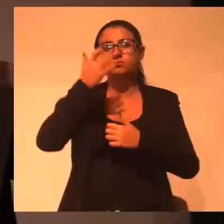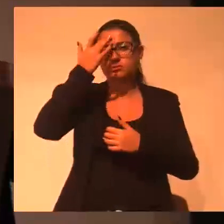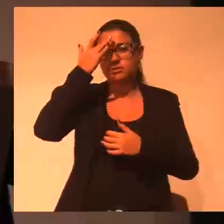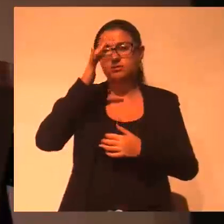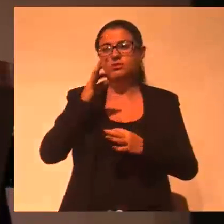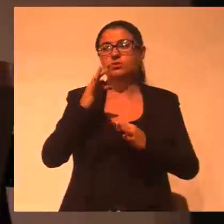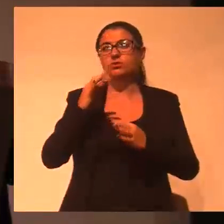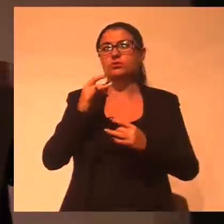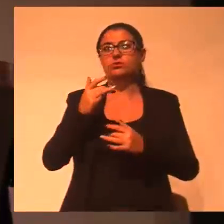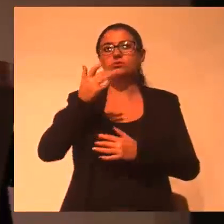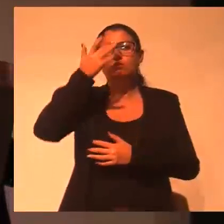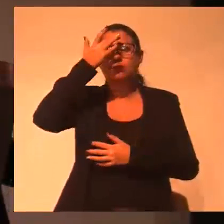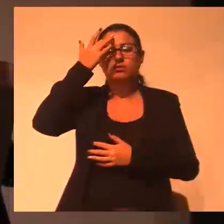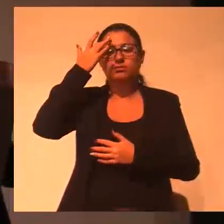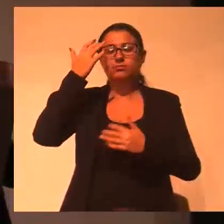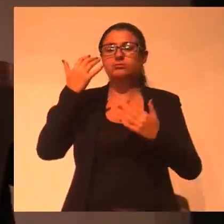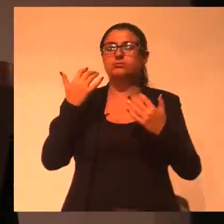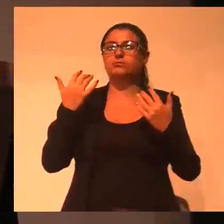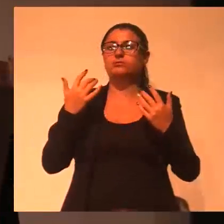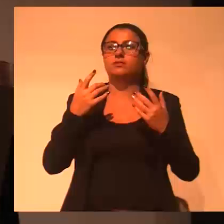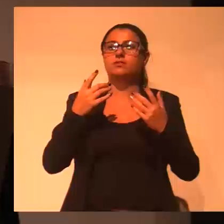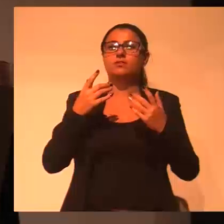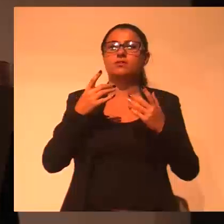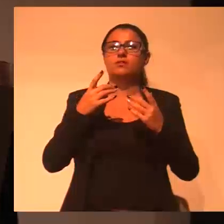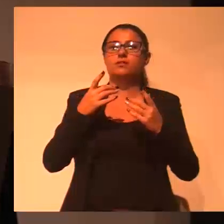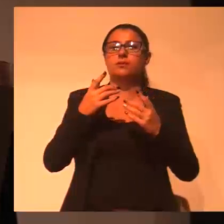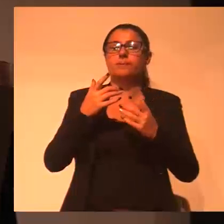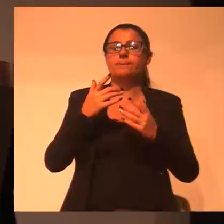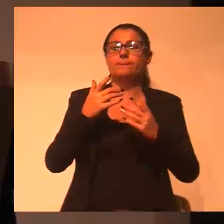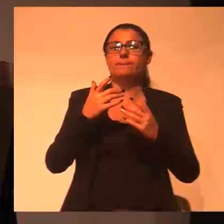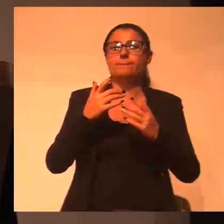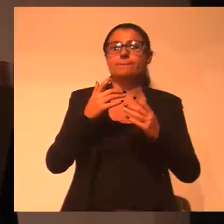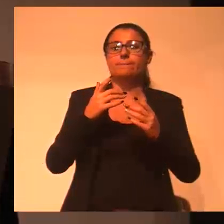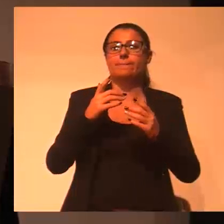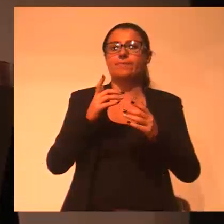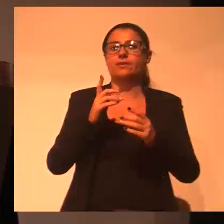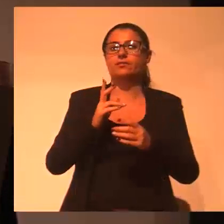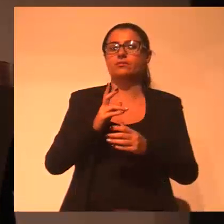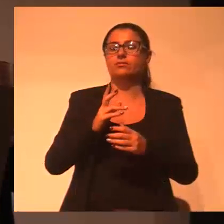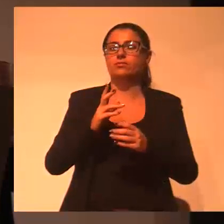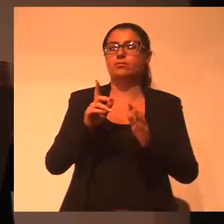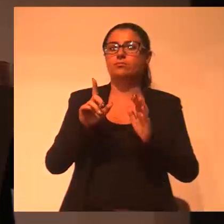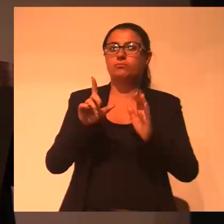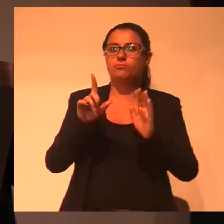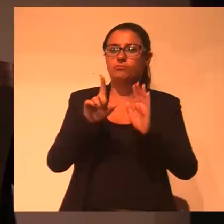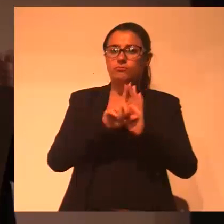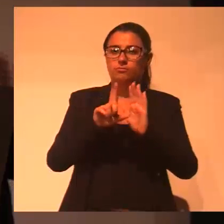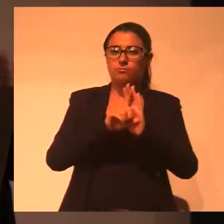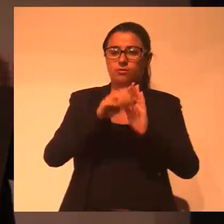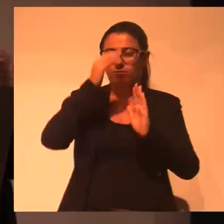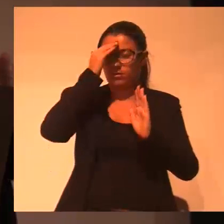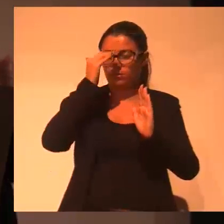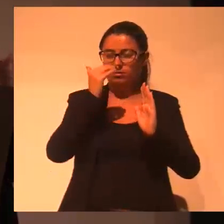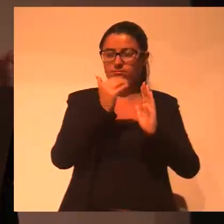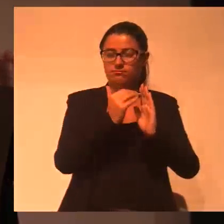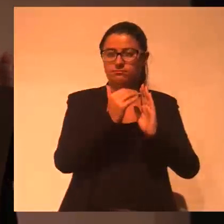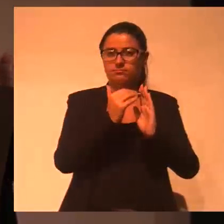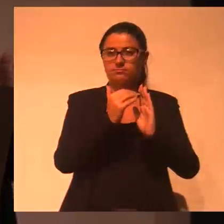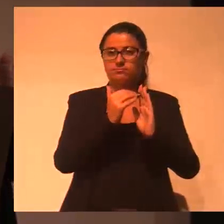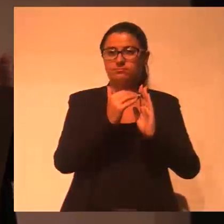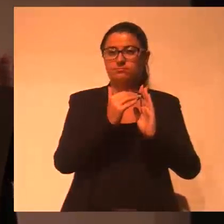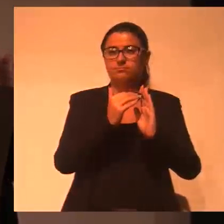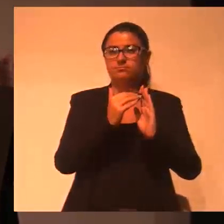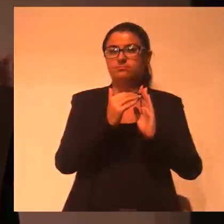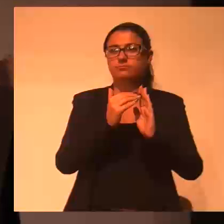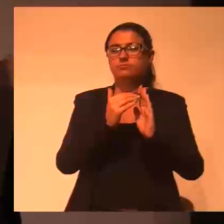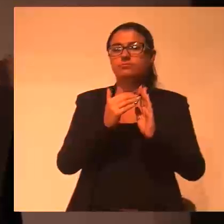mas nós intimamos todas pessoalmente, conforme é de praxe, né, conforme é legal. E conforme fomos